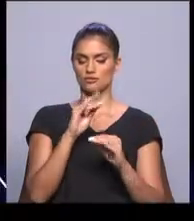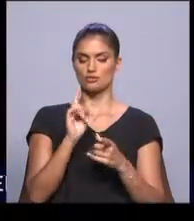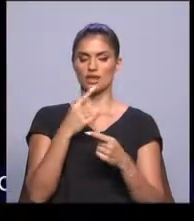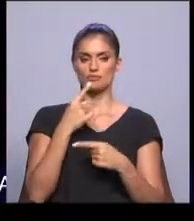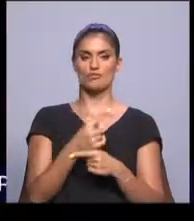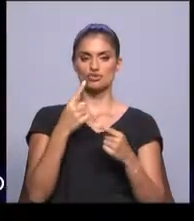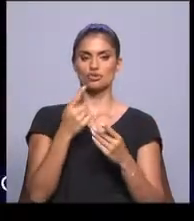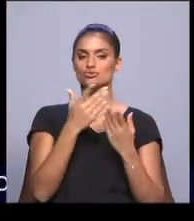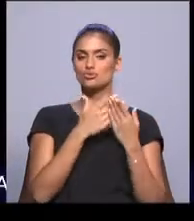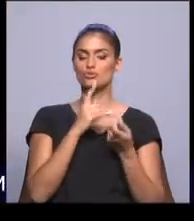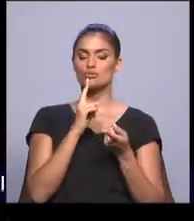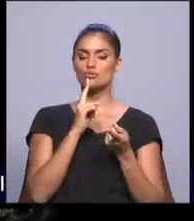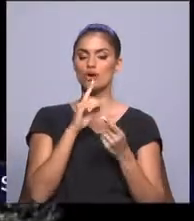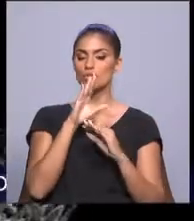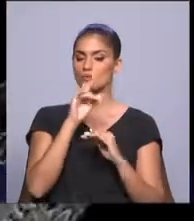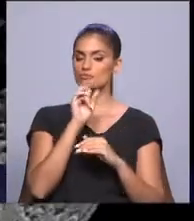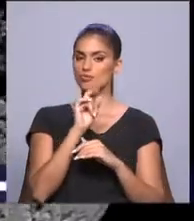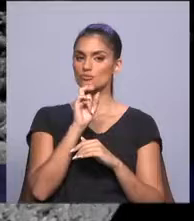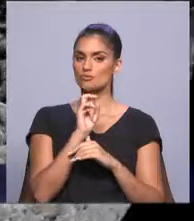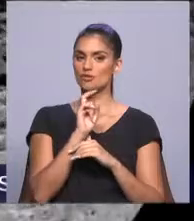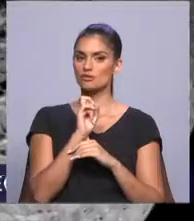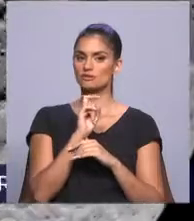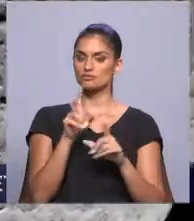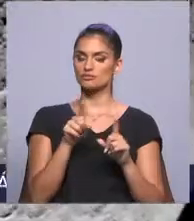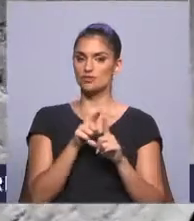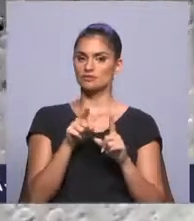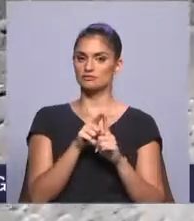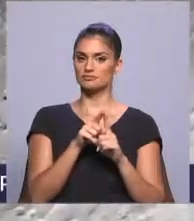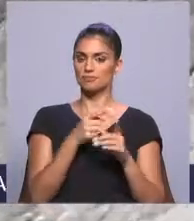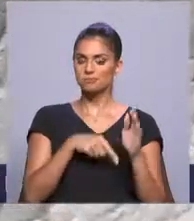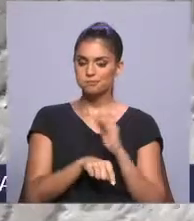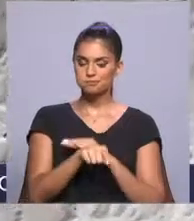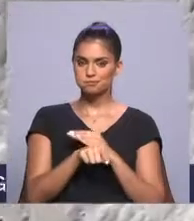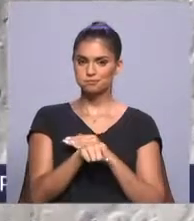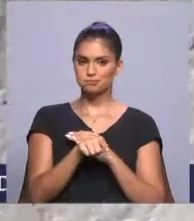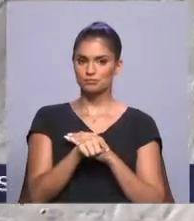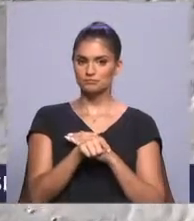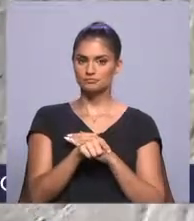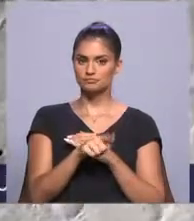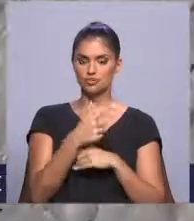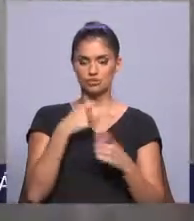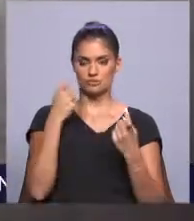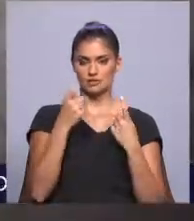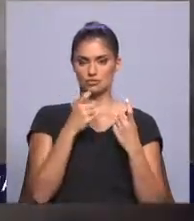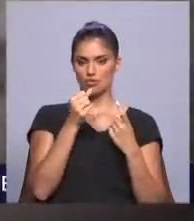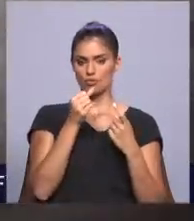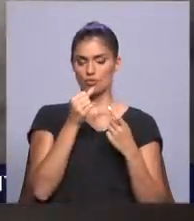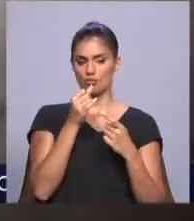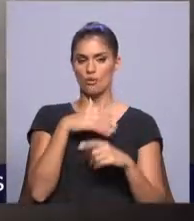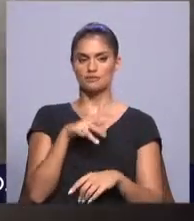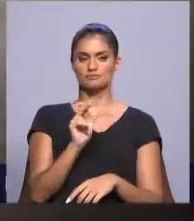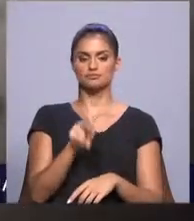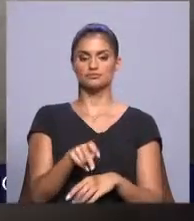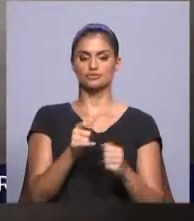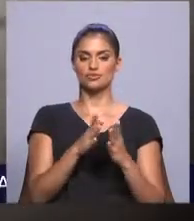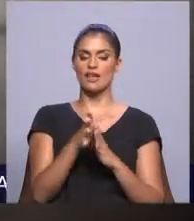Diz que a Lua pode ser um mundo mais encharcado, digamos assim, em termos subterrâneos, que aquilo que nós pensávamos. De onde é que isto vem? De onde é que vem toda